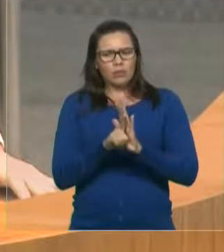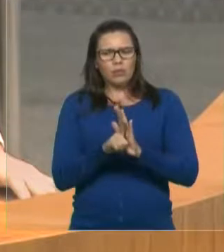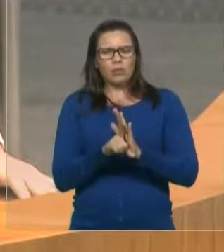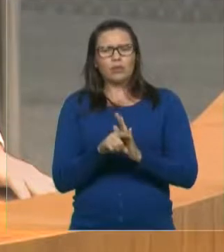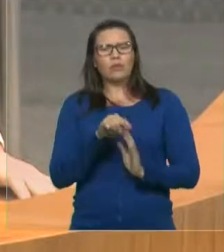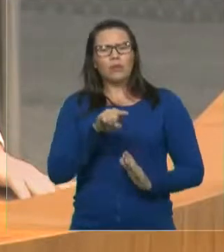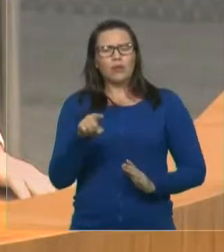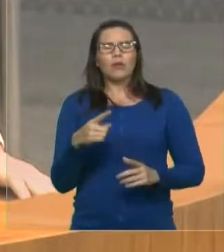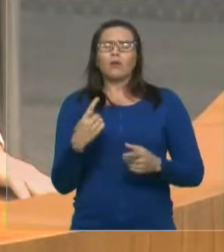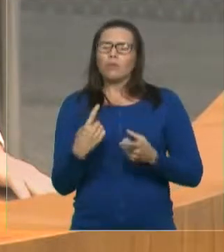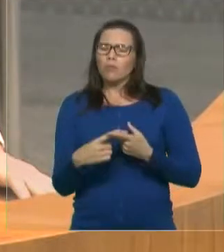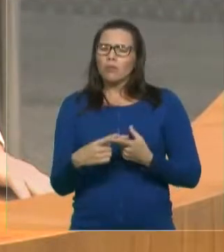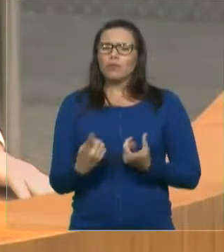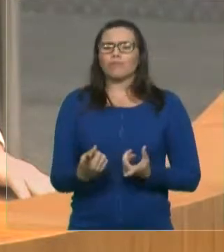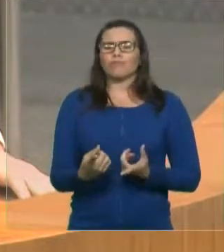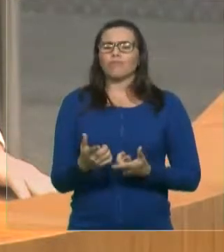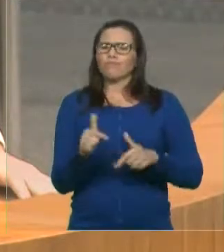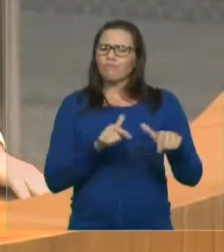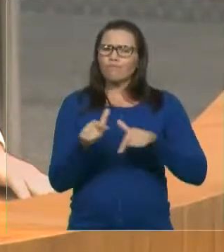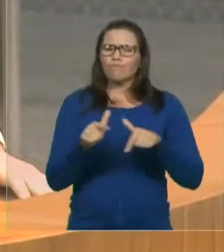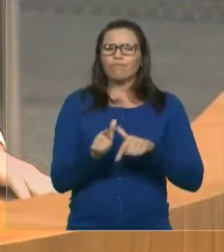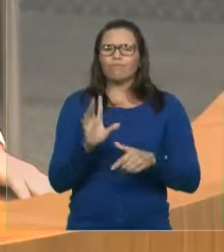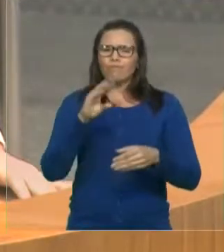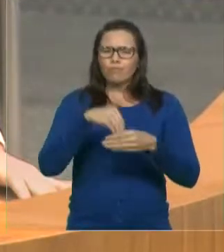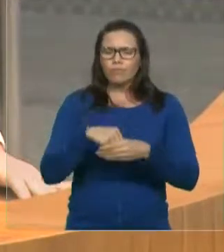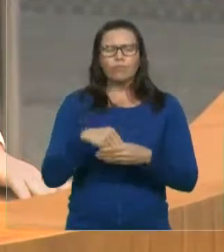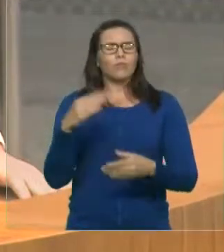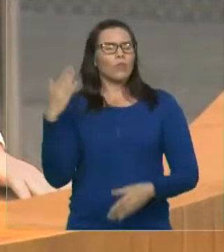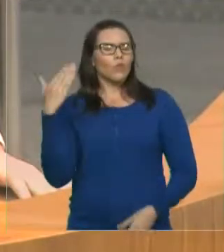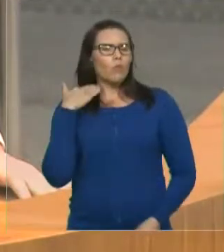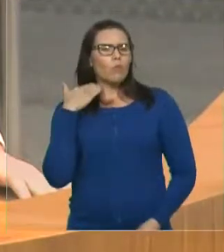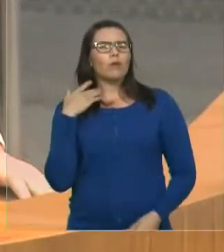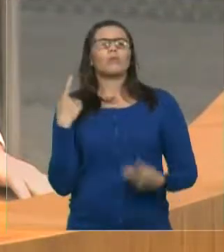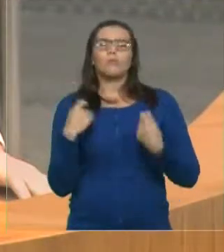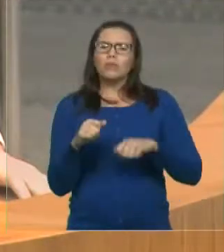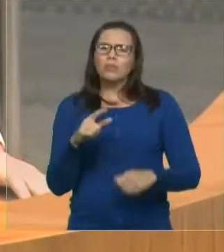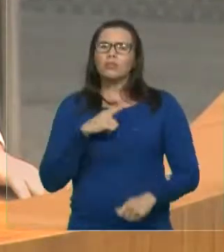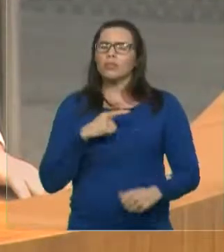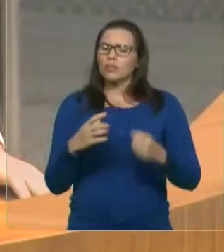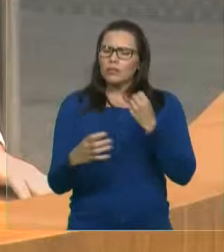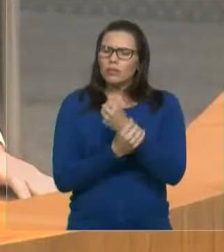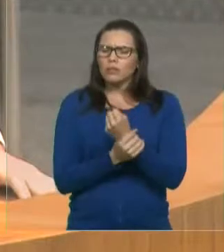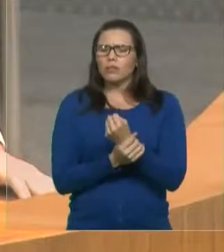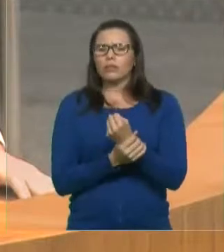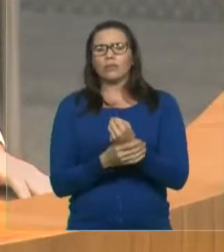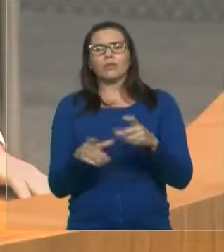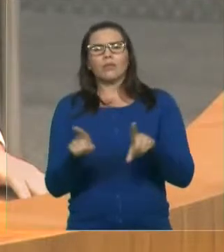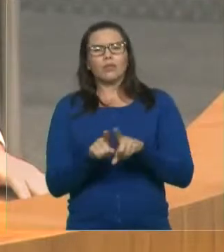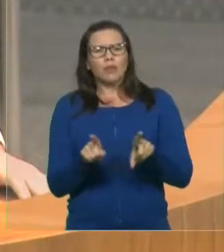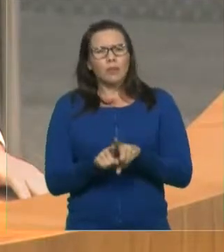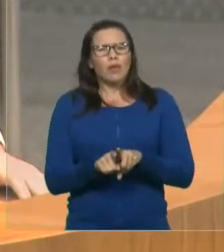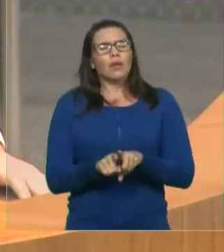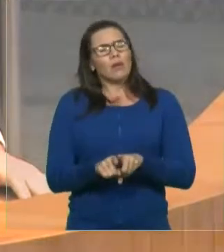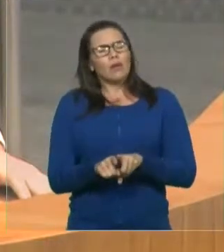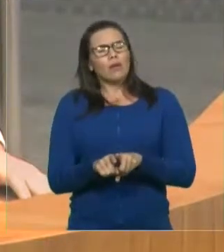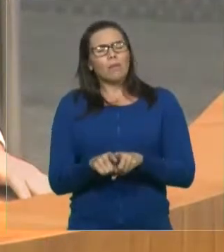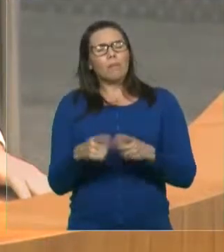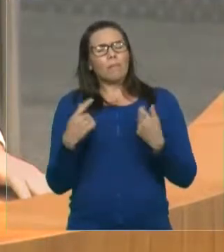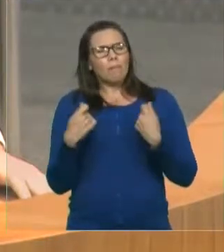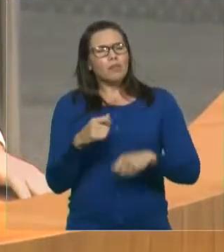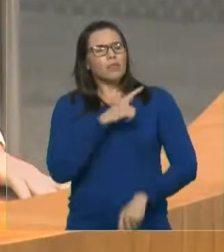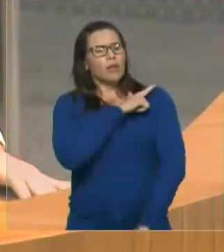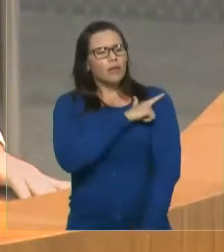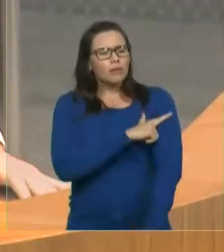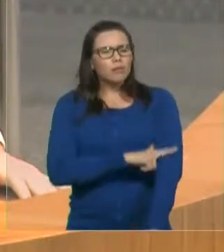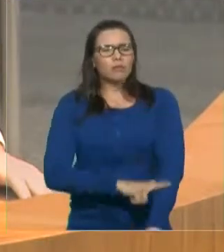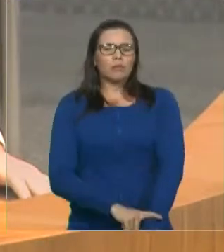seja mais humanizado, mais eficiente e garante mais segurança. Legislação estadual essa que se coaduna com o entendimento